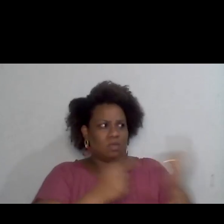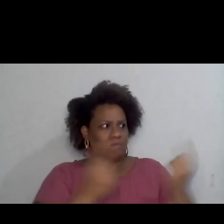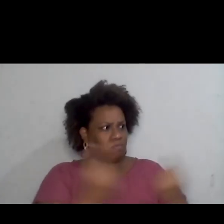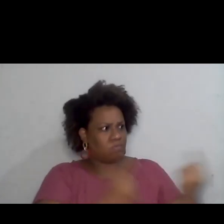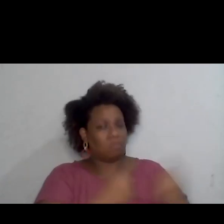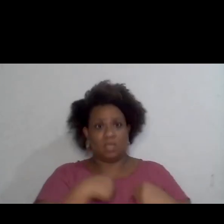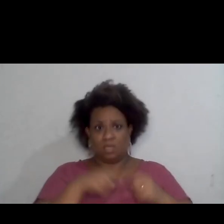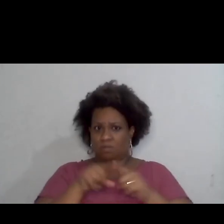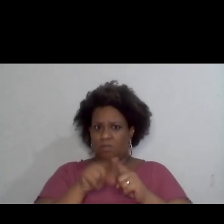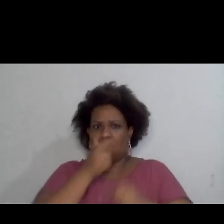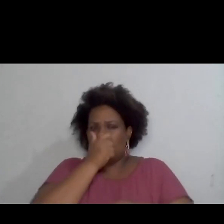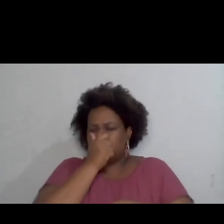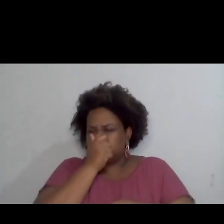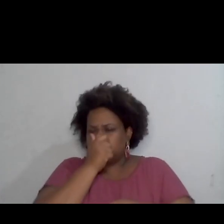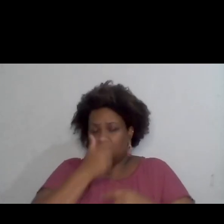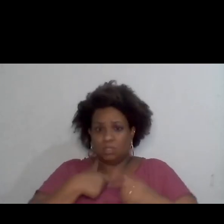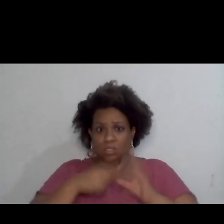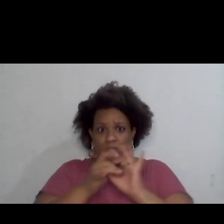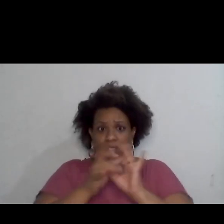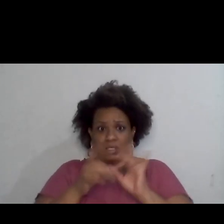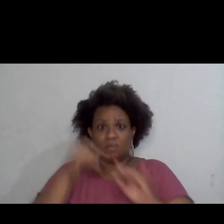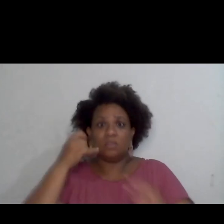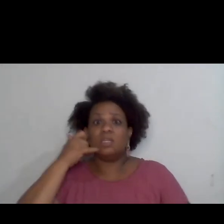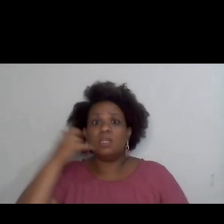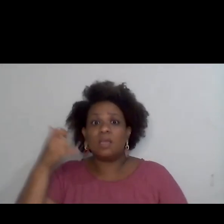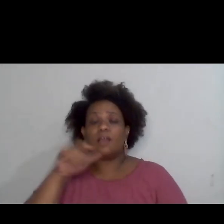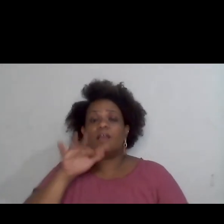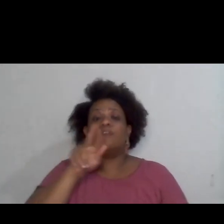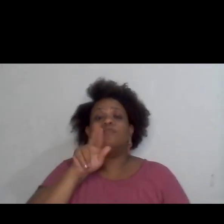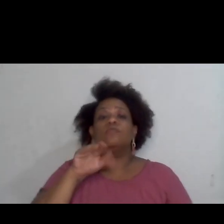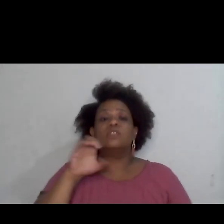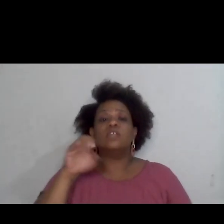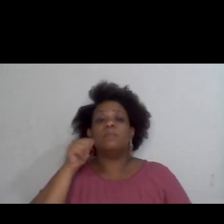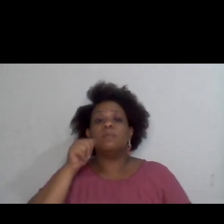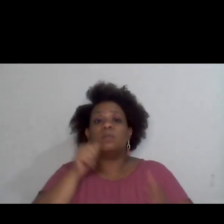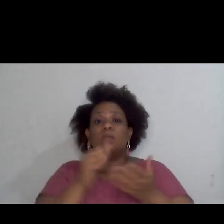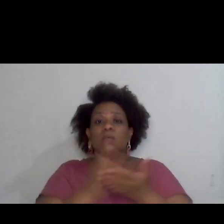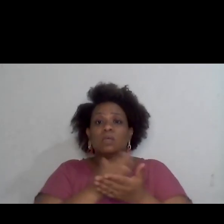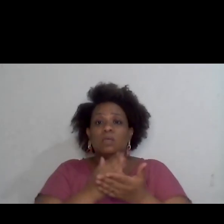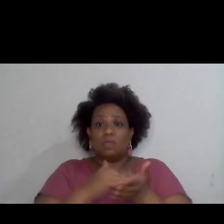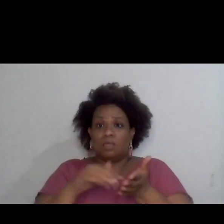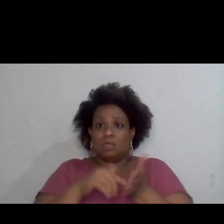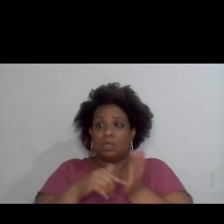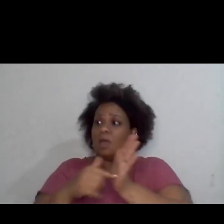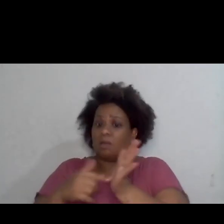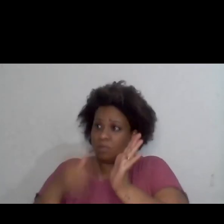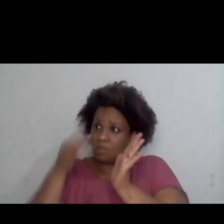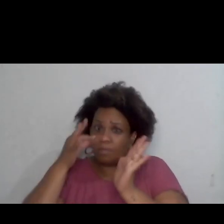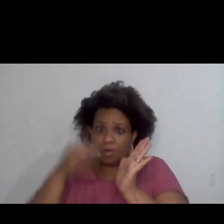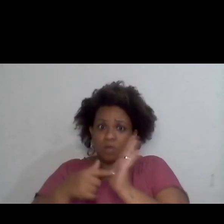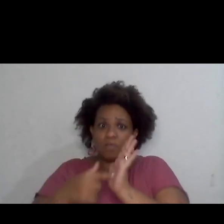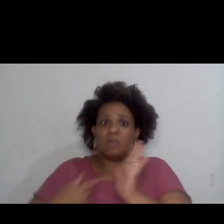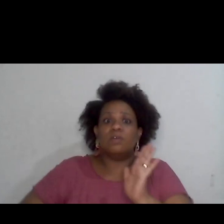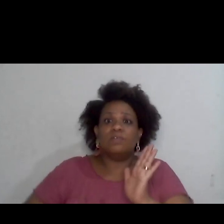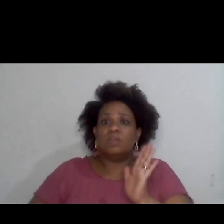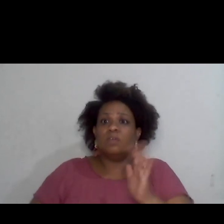está cheia, minha agenda é pública. Se você ligar na Funceb e falar com a minha secretária, ela abre a agenda e mostra quem eu estou recebendo, que dia.